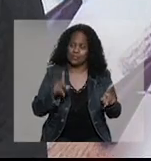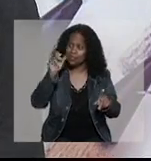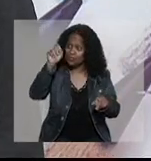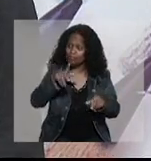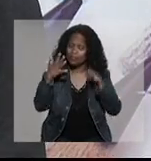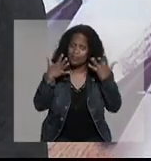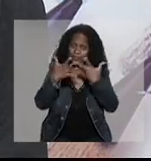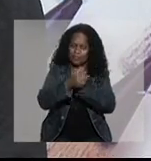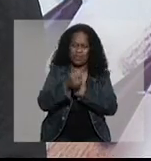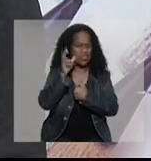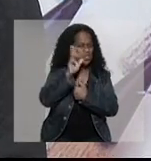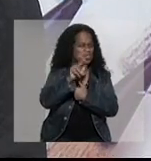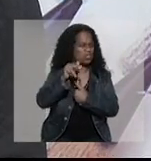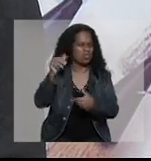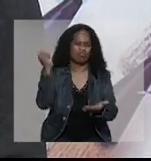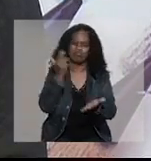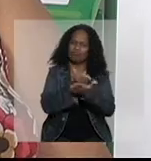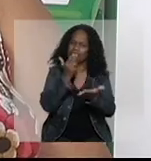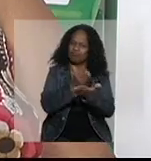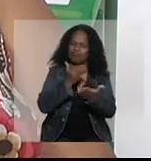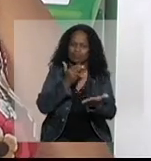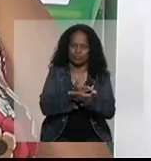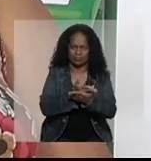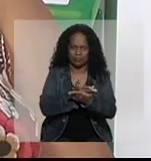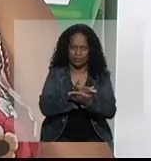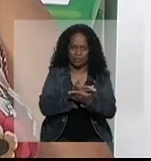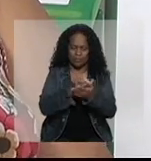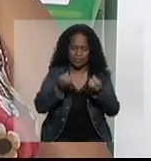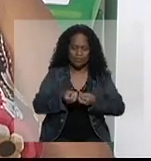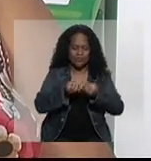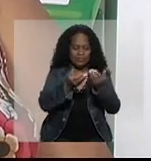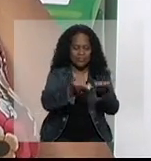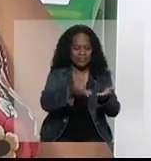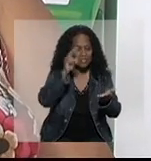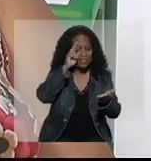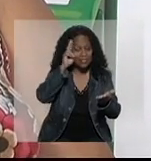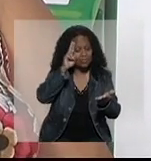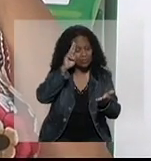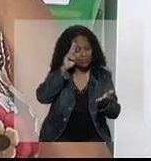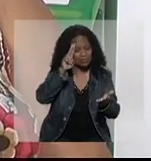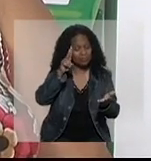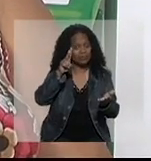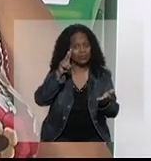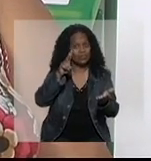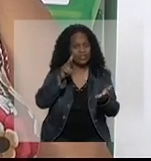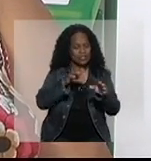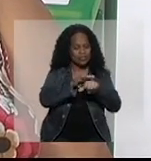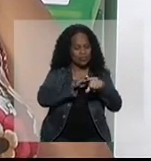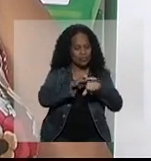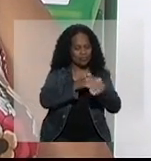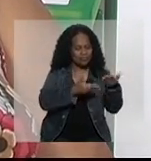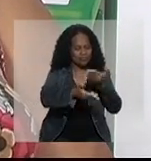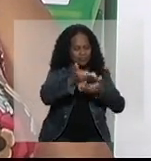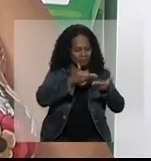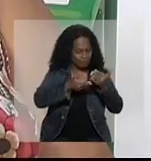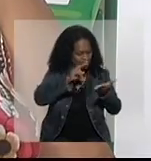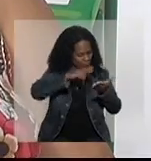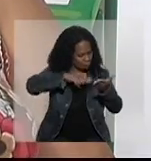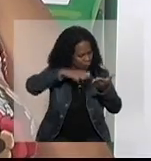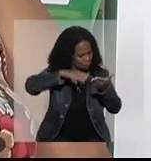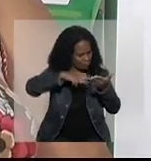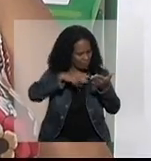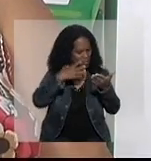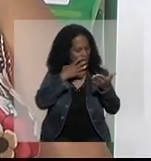que é o mais maravilhoso. Ele nunca é o mesmo. É entregar né? essa história, né? Entregar a história e deixar que a história converse com quem